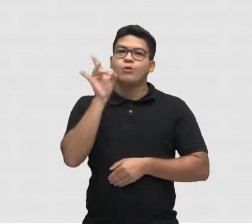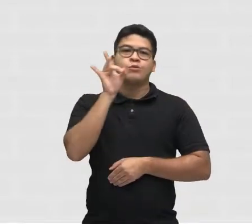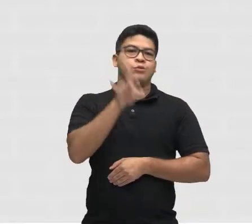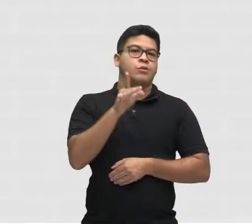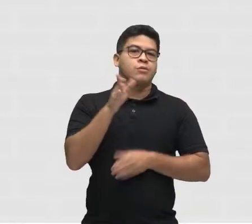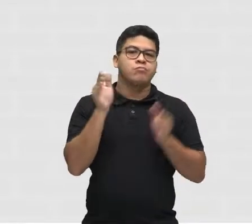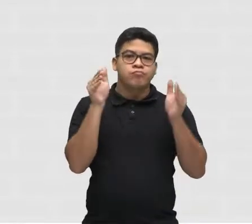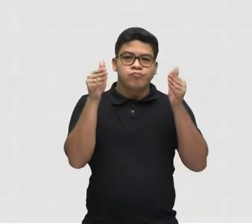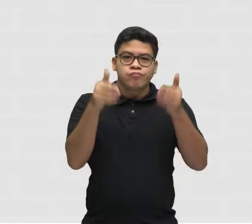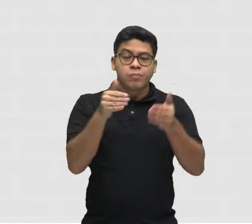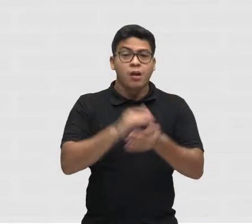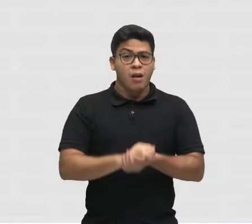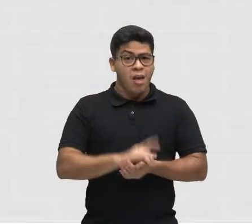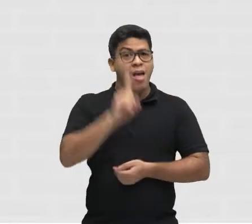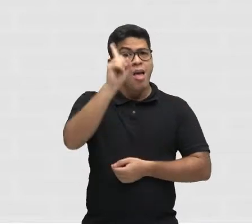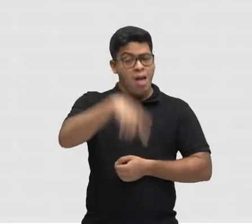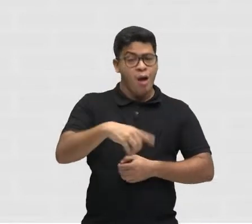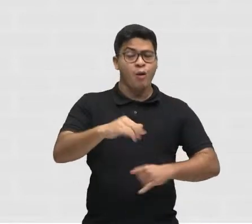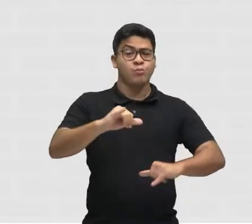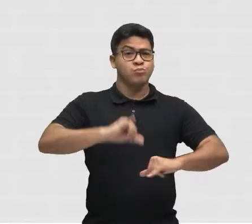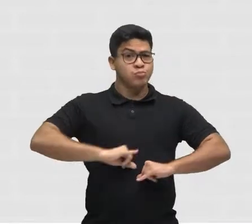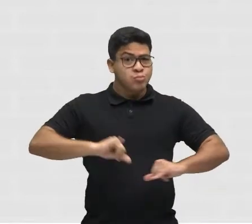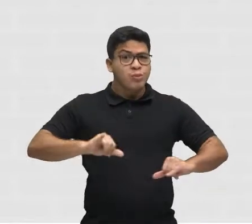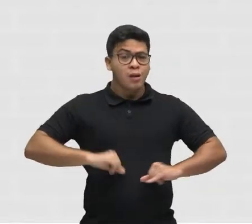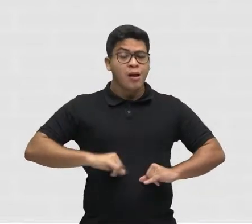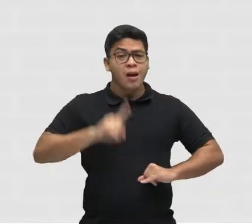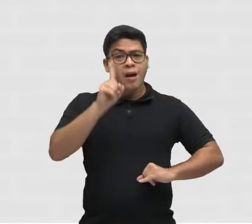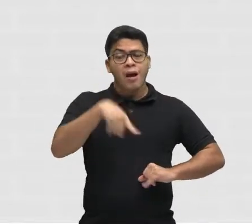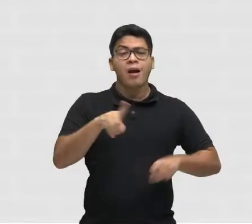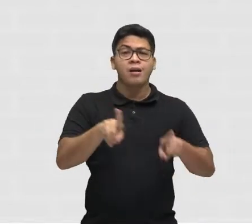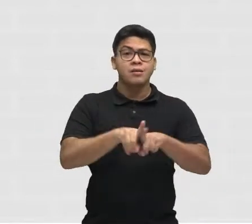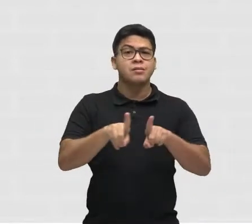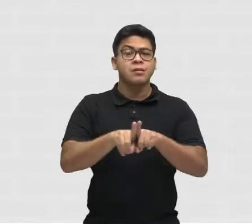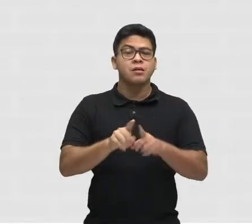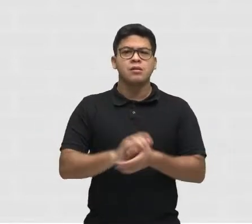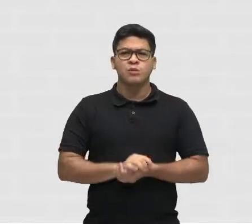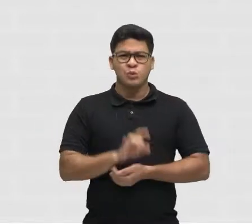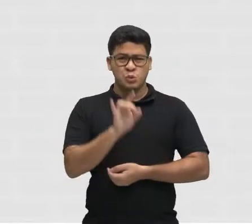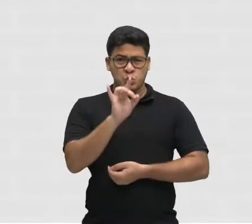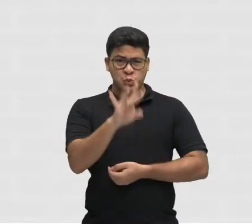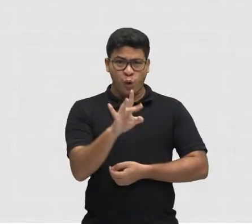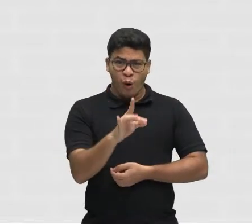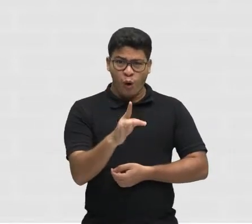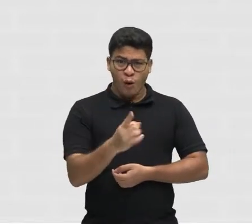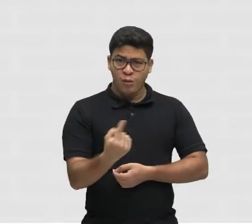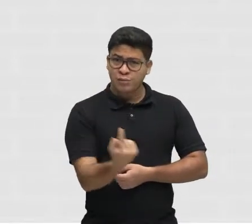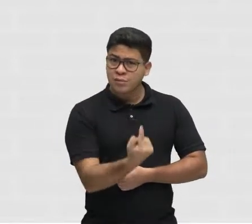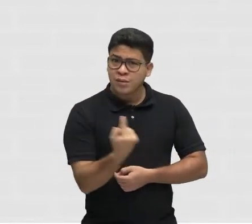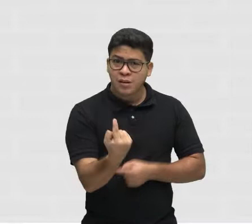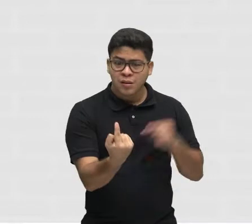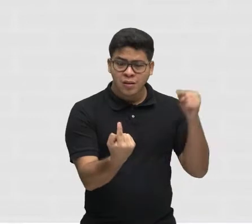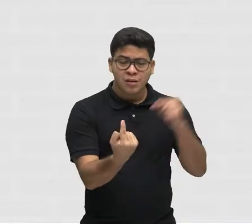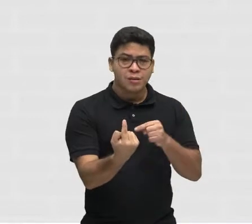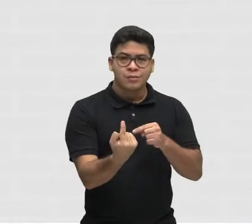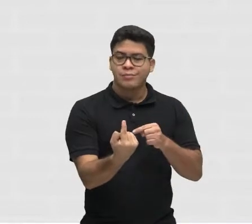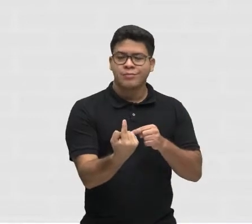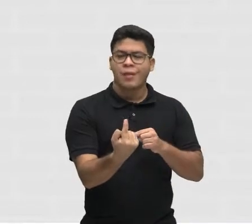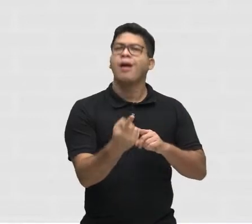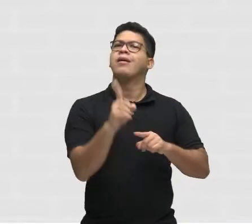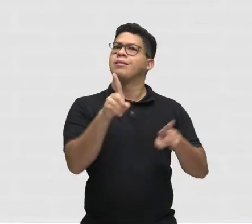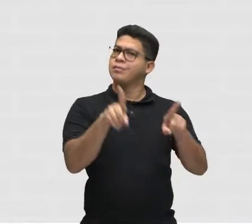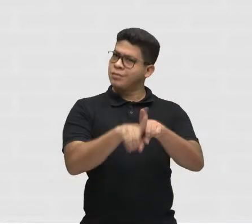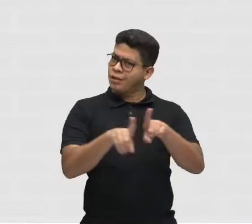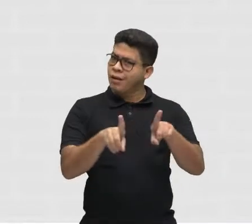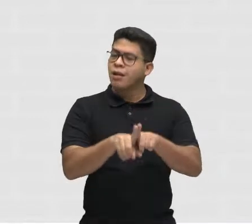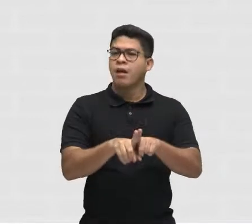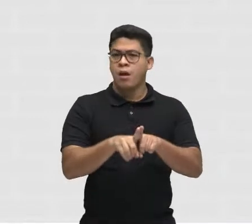a vida é o sofrimento? Faz parte dela, mas não é só ela, não é só o sofrimento. É também a alegria,